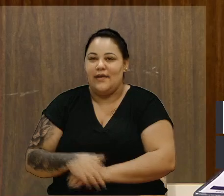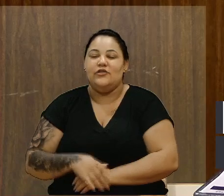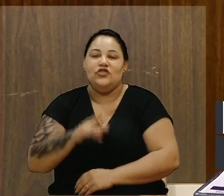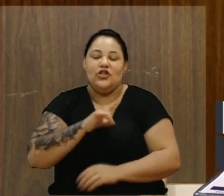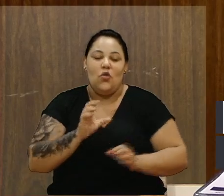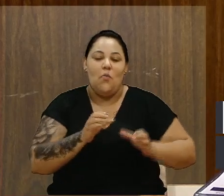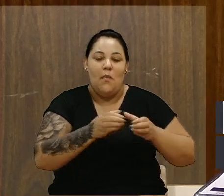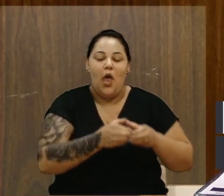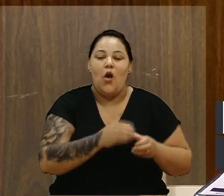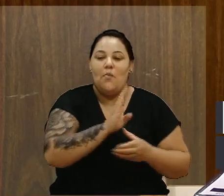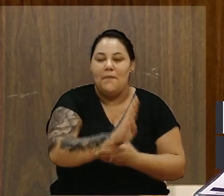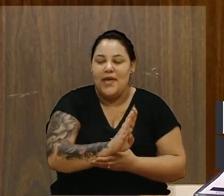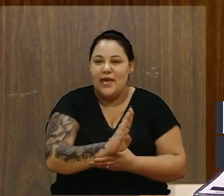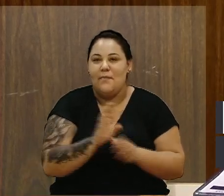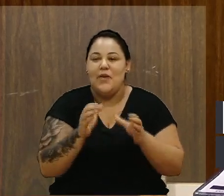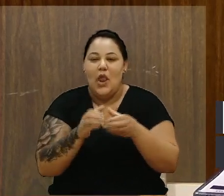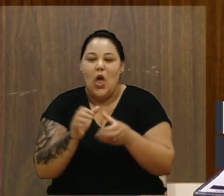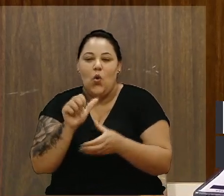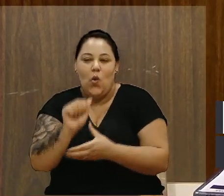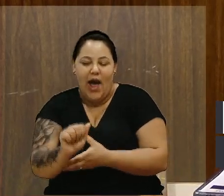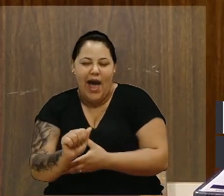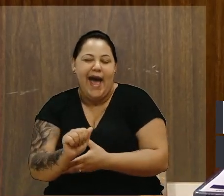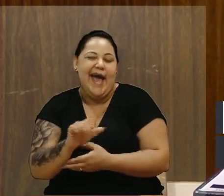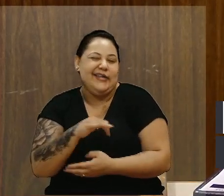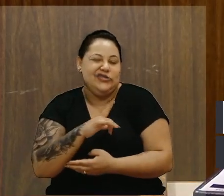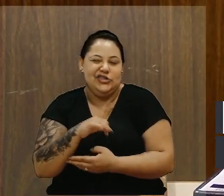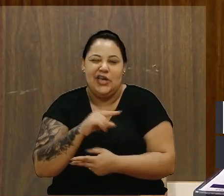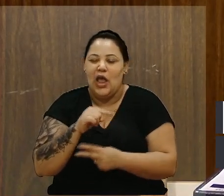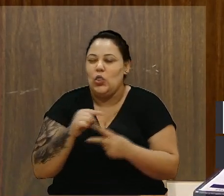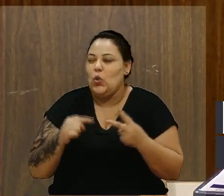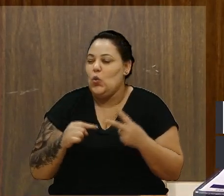do Blocos B, né? Então, tinha duas